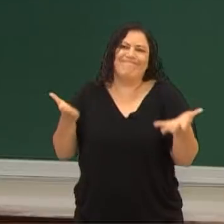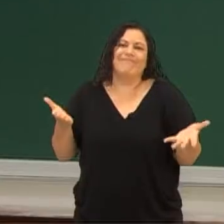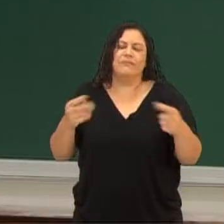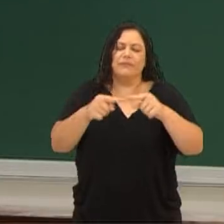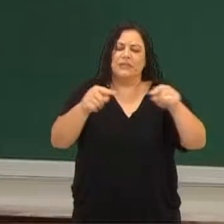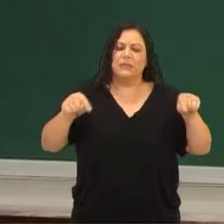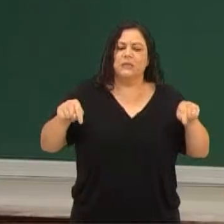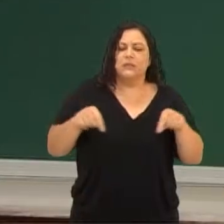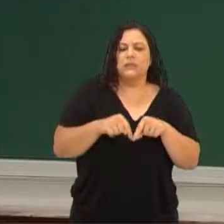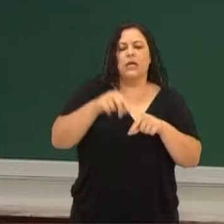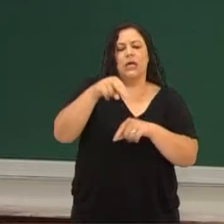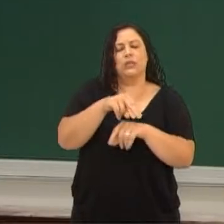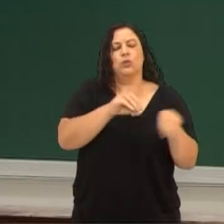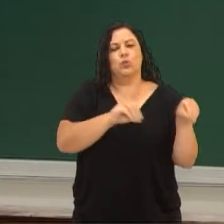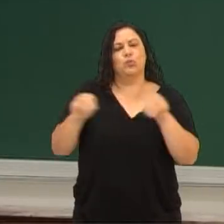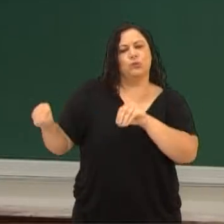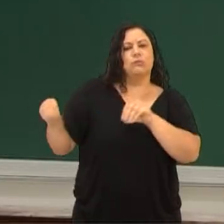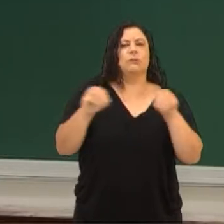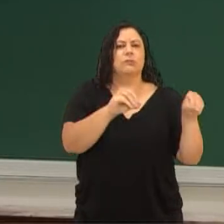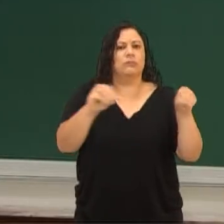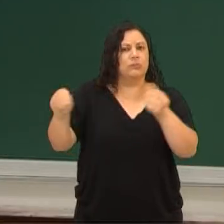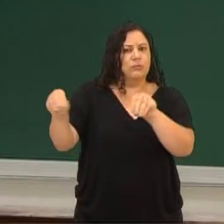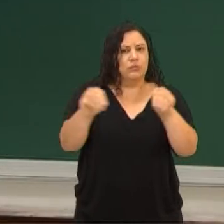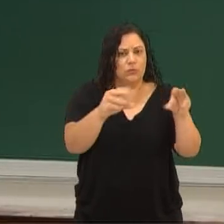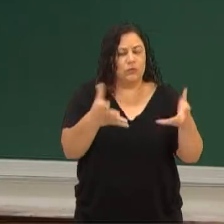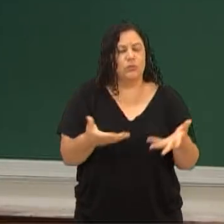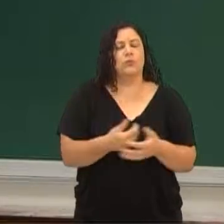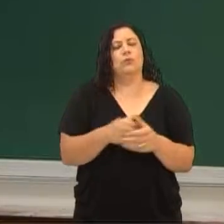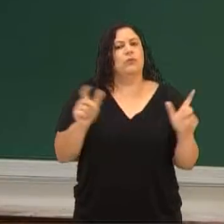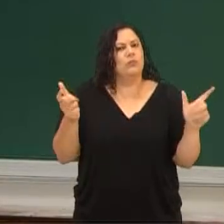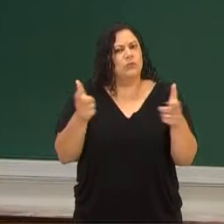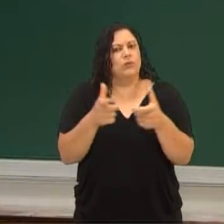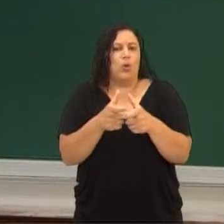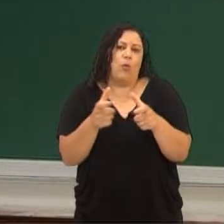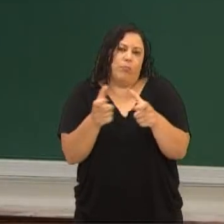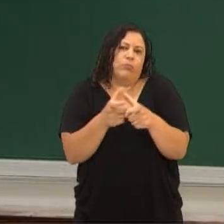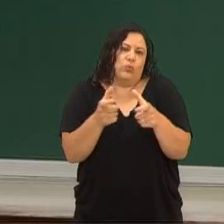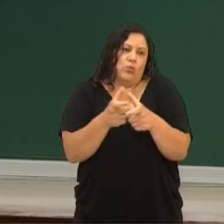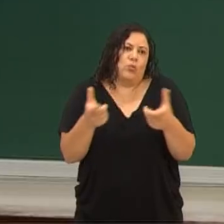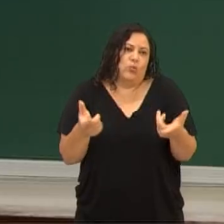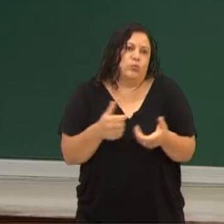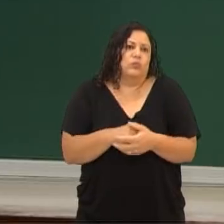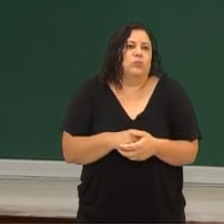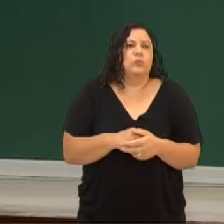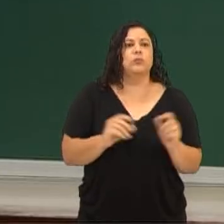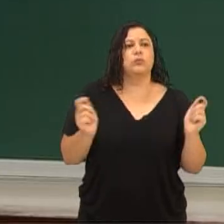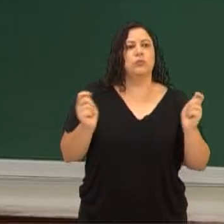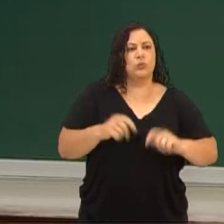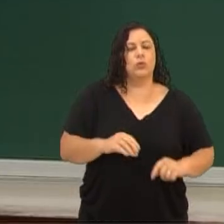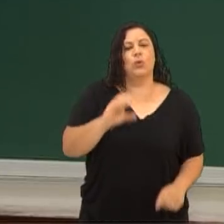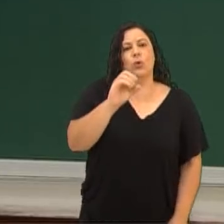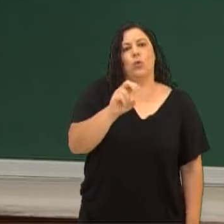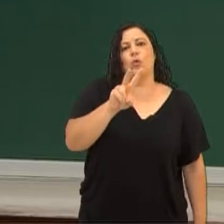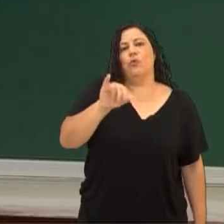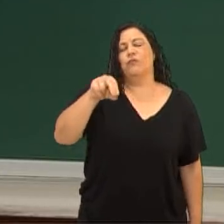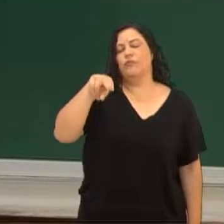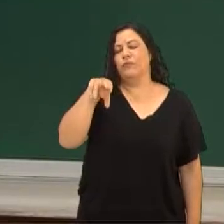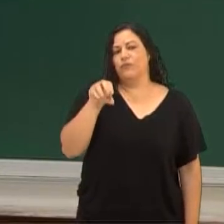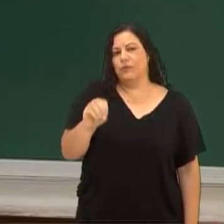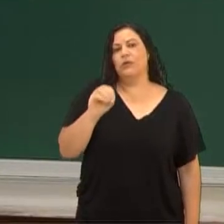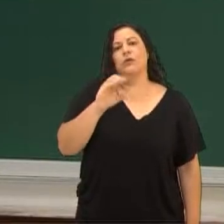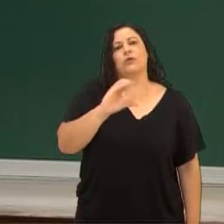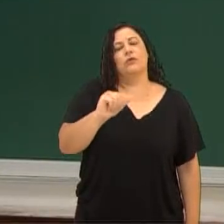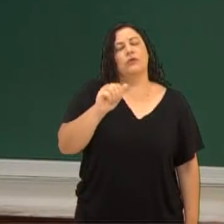pecuária nômade, né, de criação de animais de pequeno porte, ovinos, caprinos,